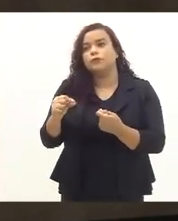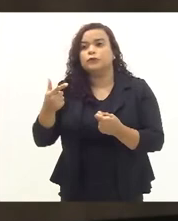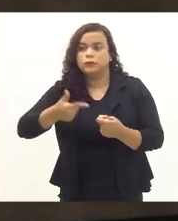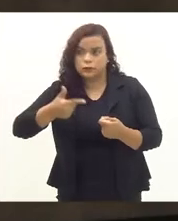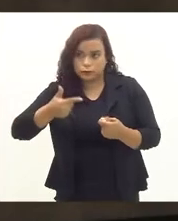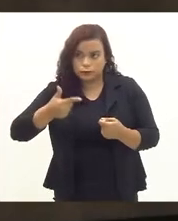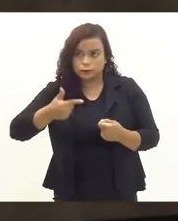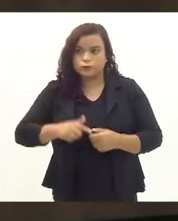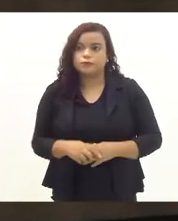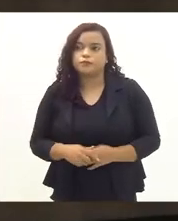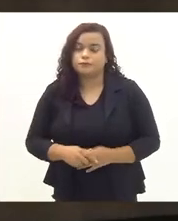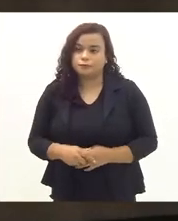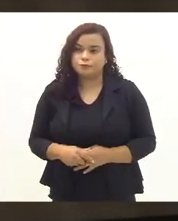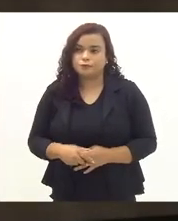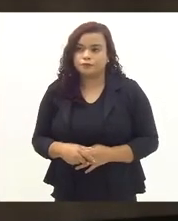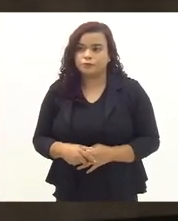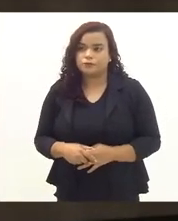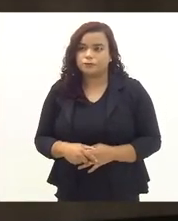2º